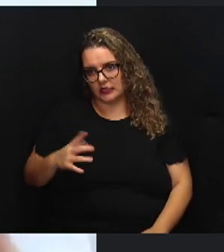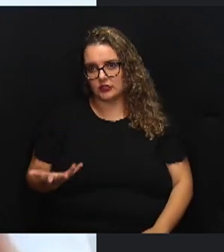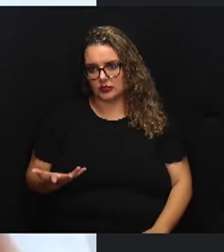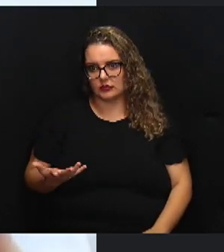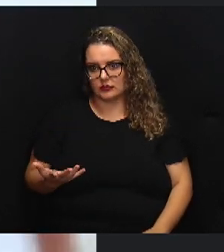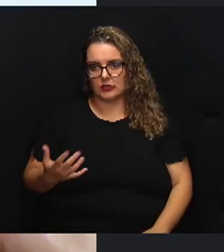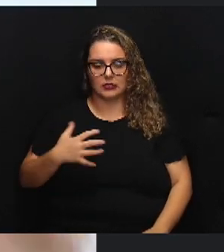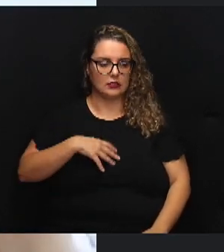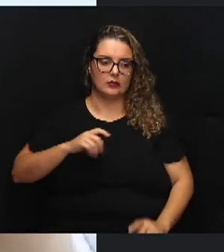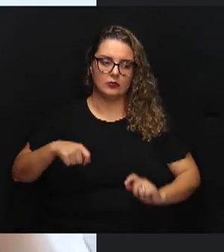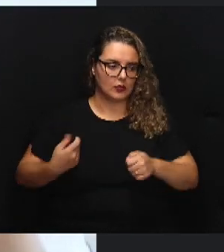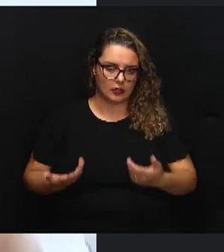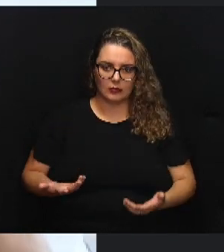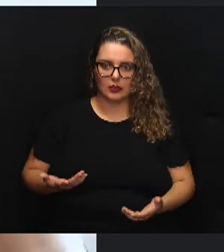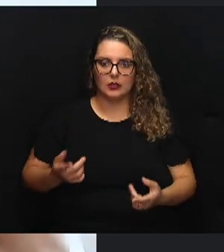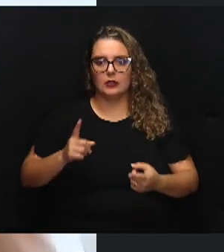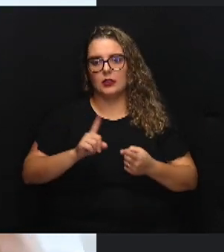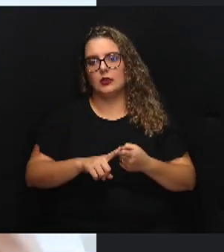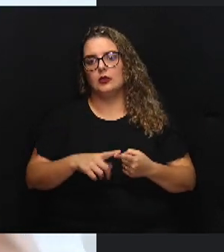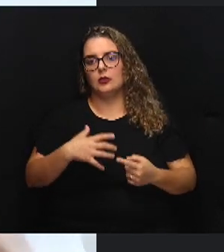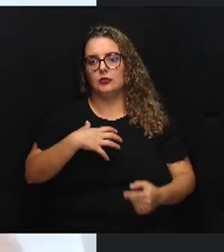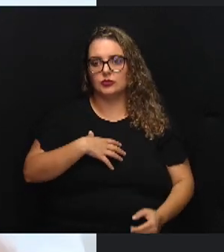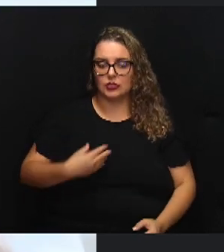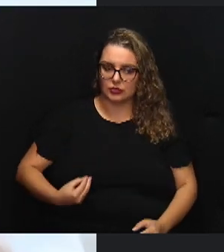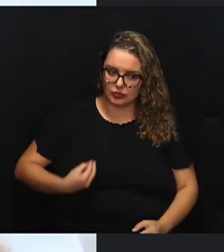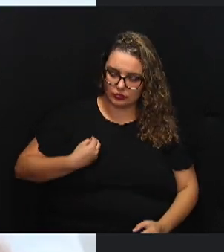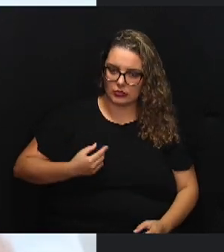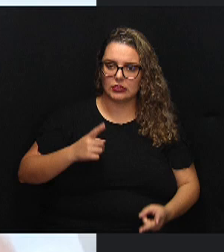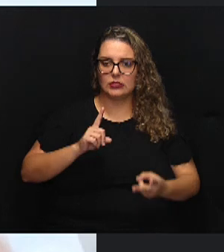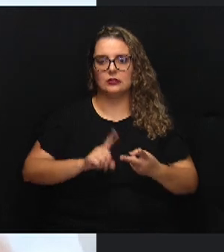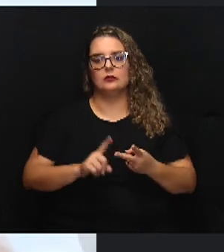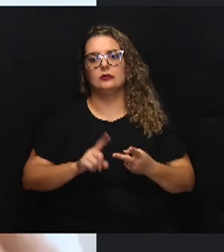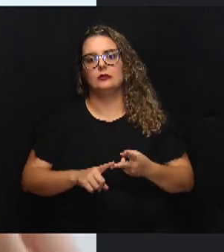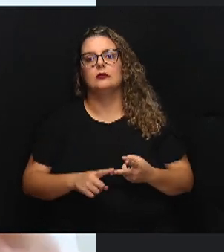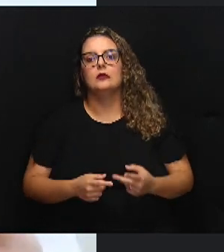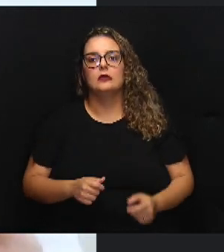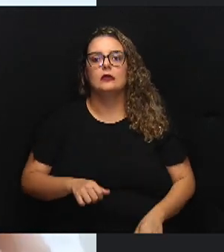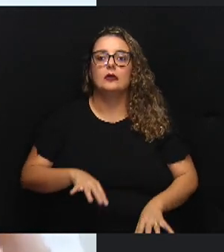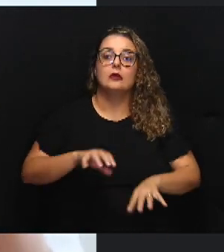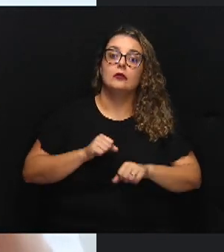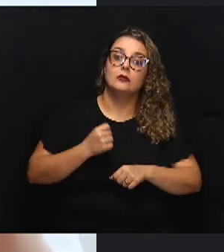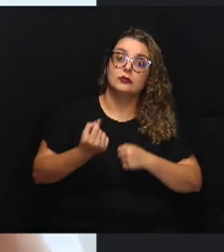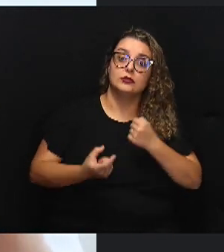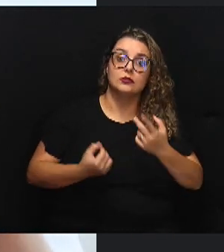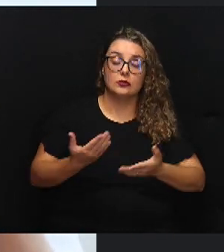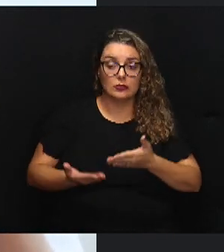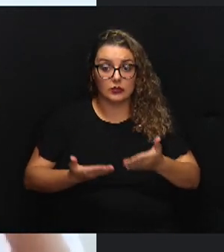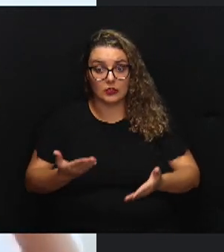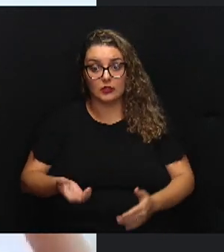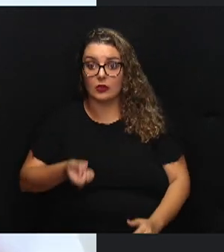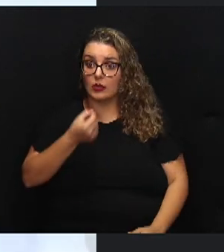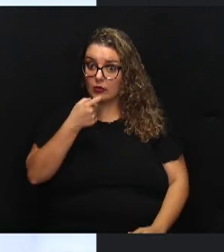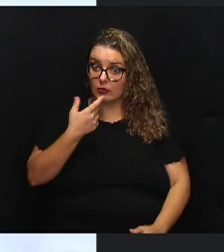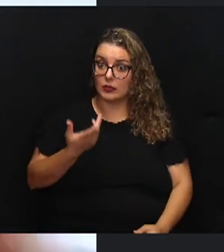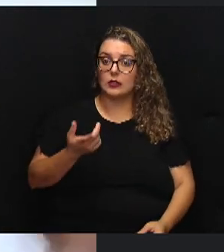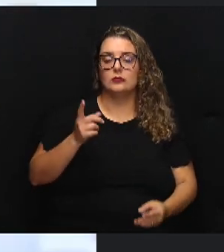situações conhecidas, né, de estilo de vida que eu já comentei, de situações adquiridas por algum tratamento ou uso de